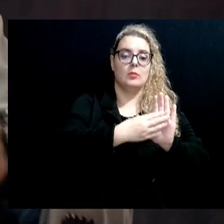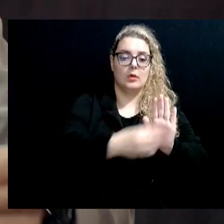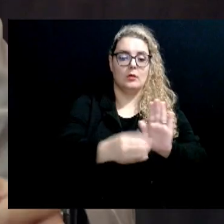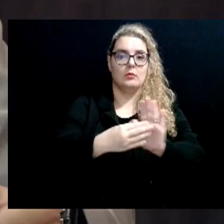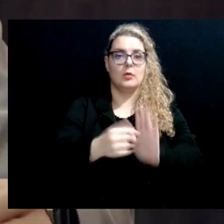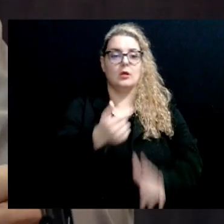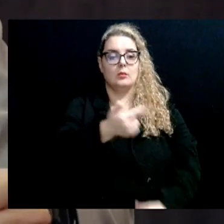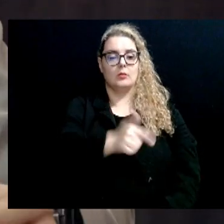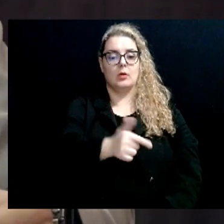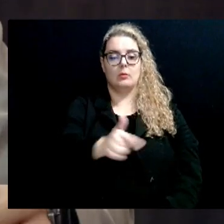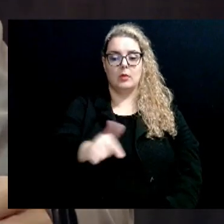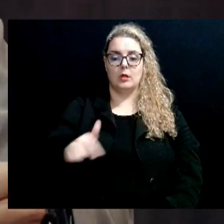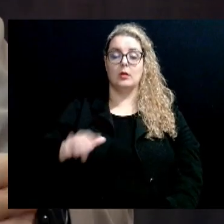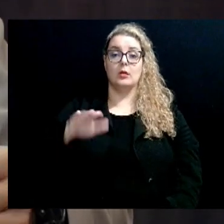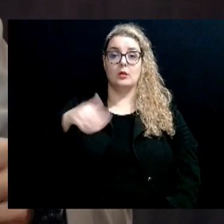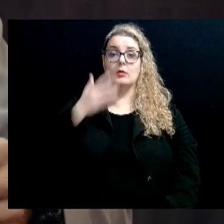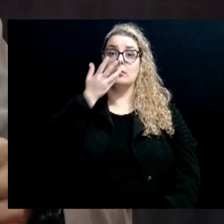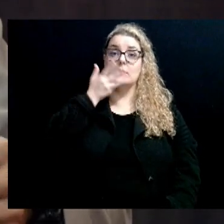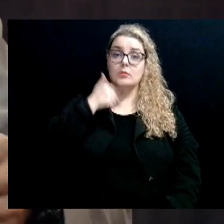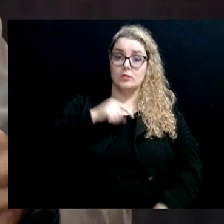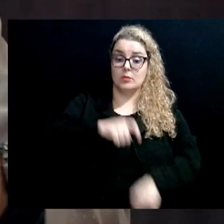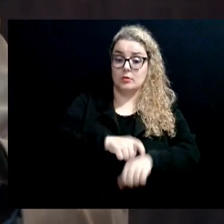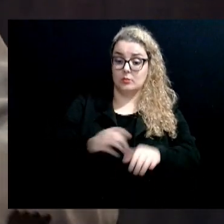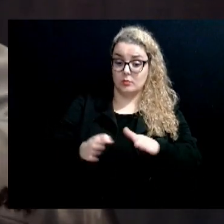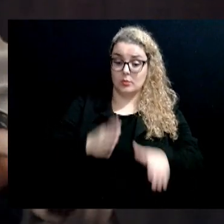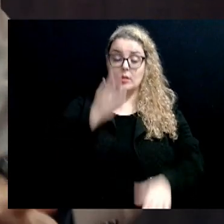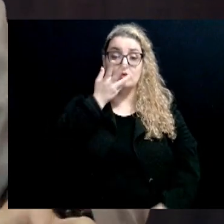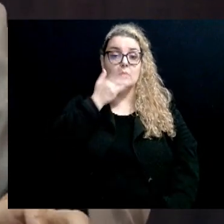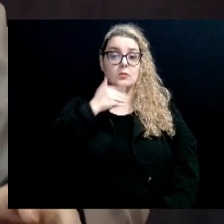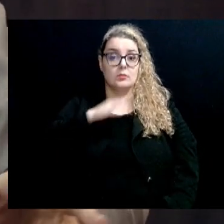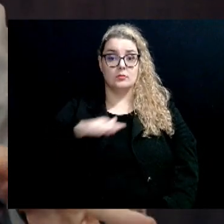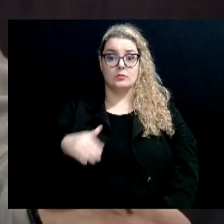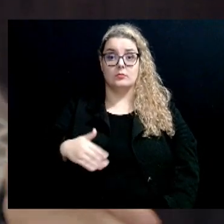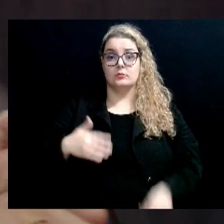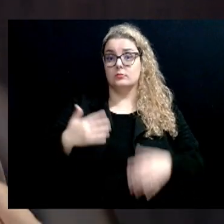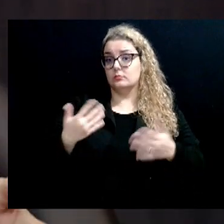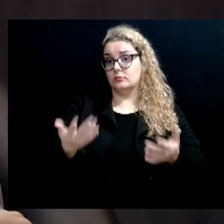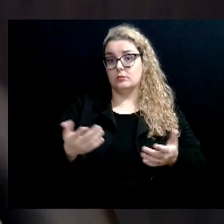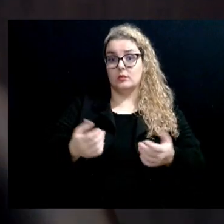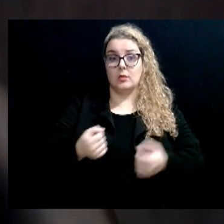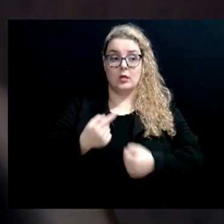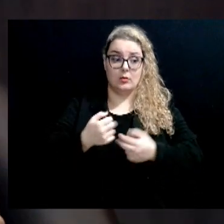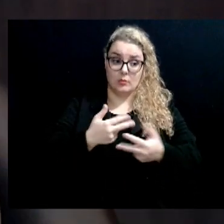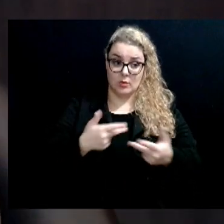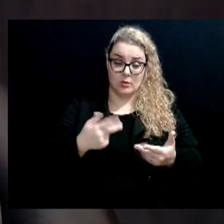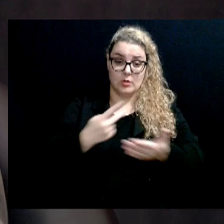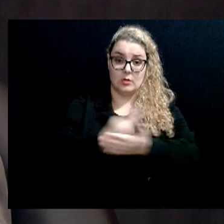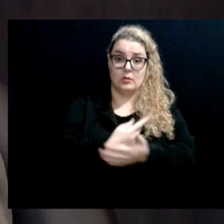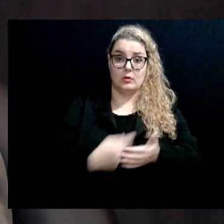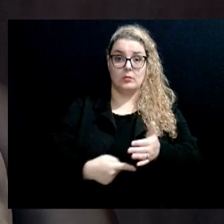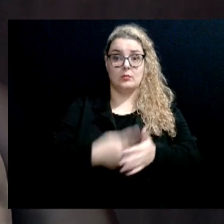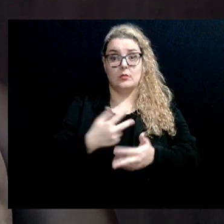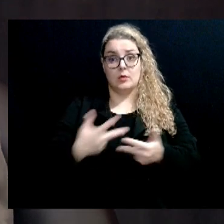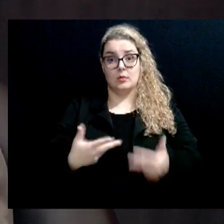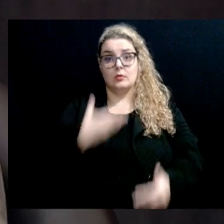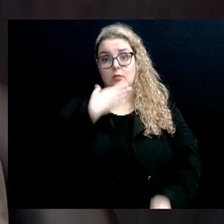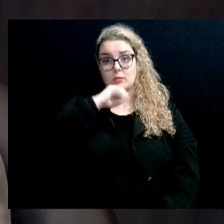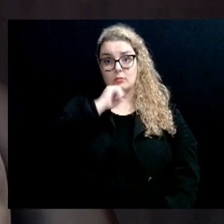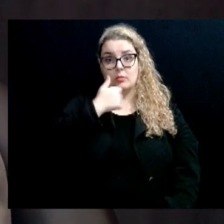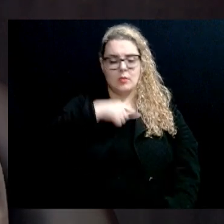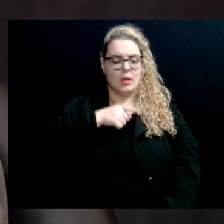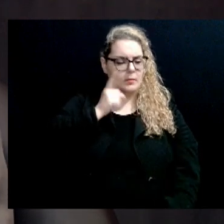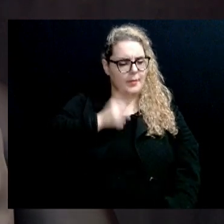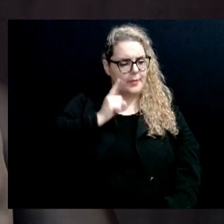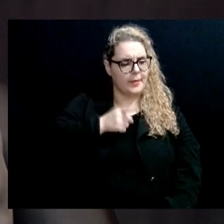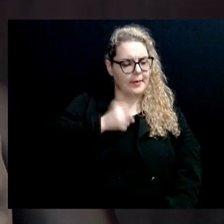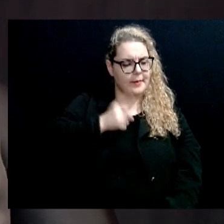ela passa por uma situação na infância na qual ela fez alguma coisa errada, a primeira situação que o pai ou a mãe faz é dar uma bronca. Então ela aprende